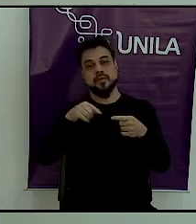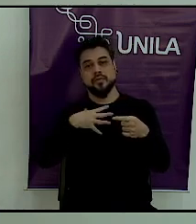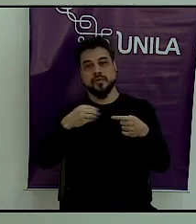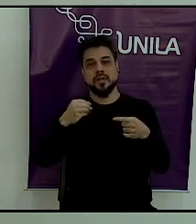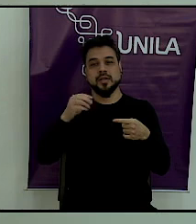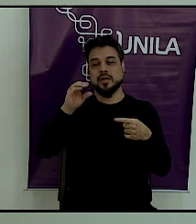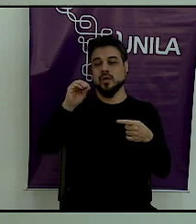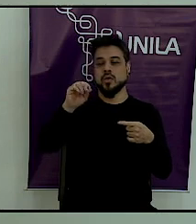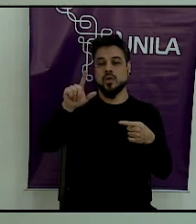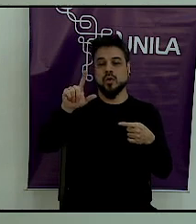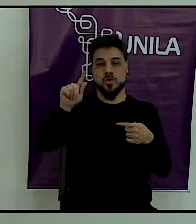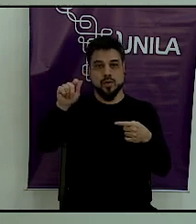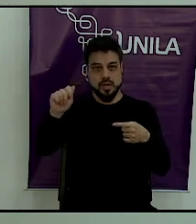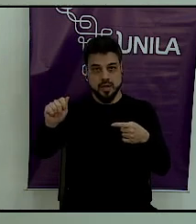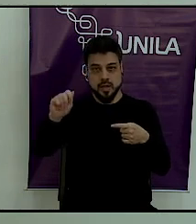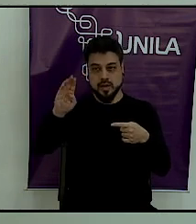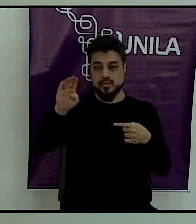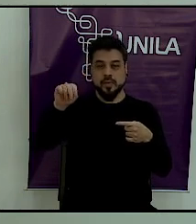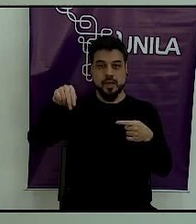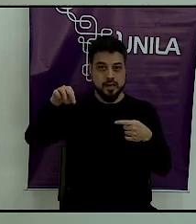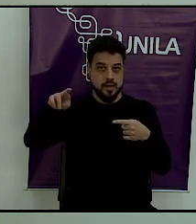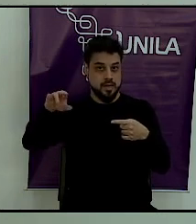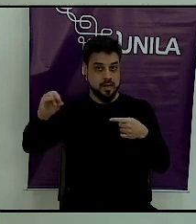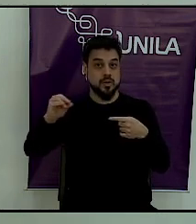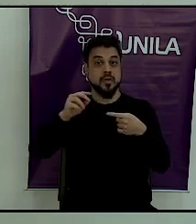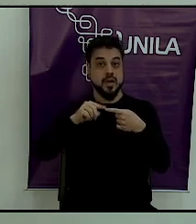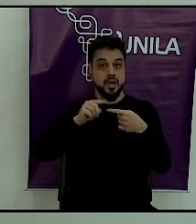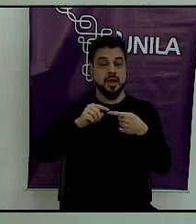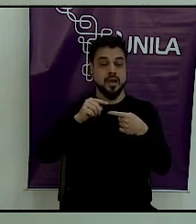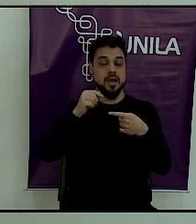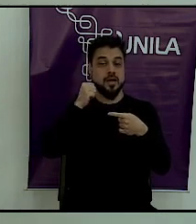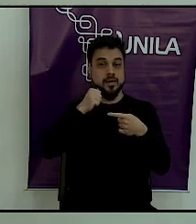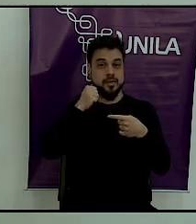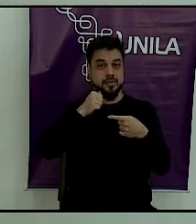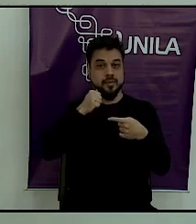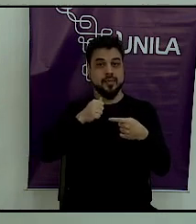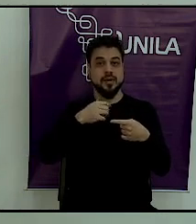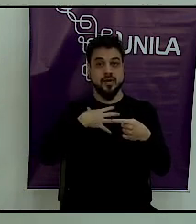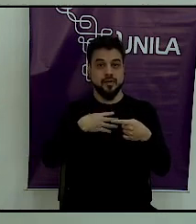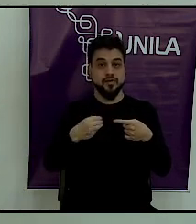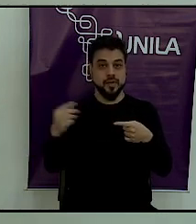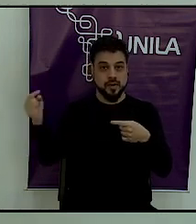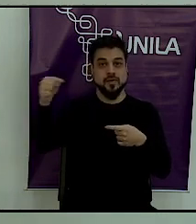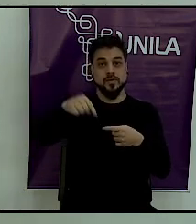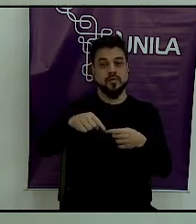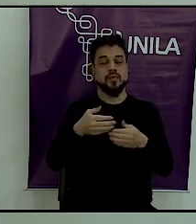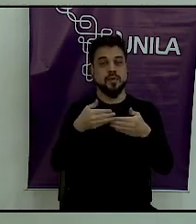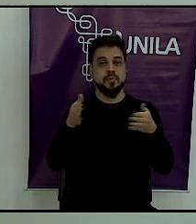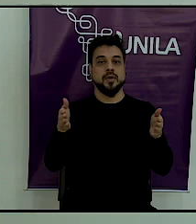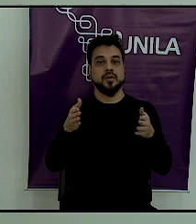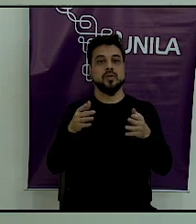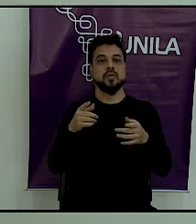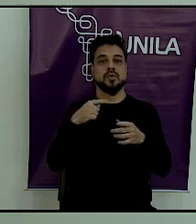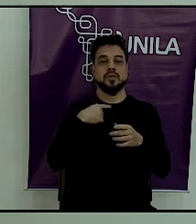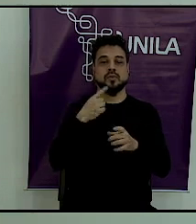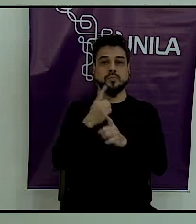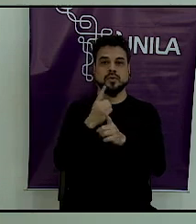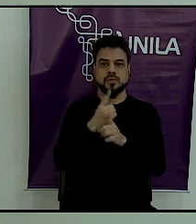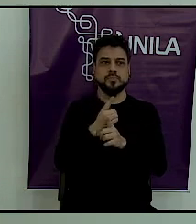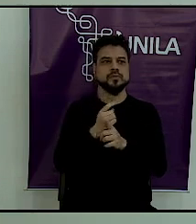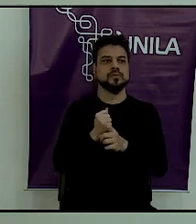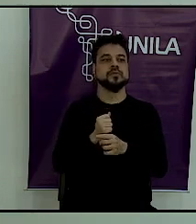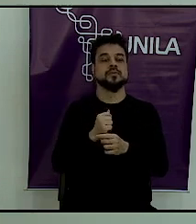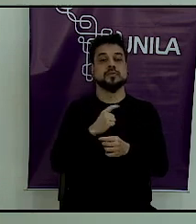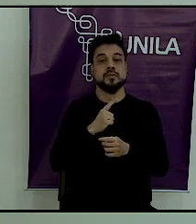como todos vocês sabem. Ela virá para a abertura do nosso ciclo de encontros. Nós estamos